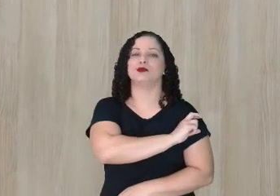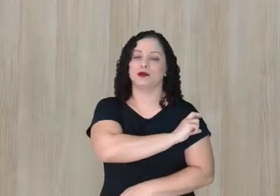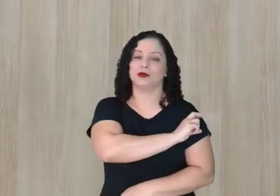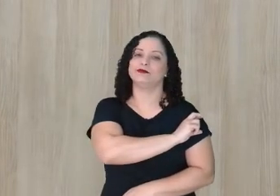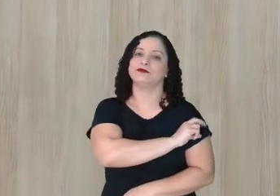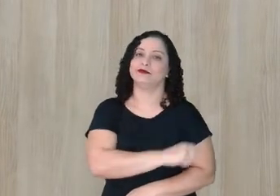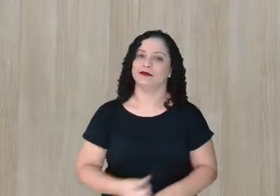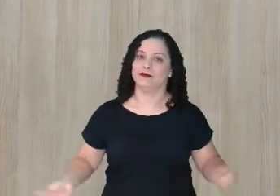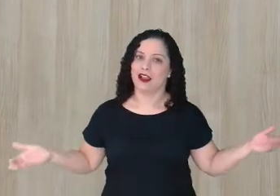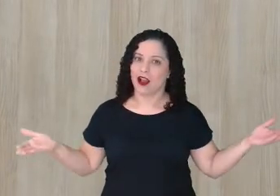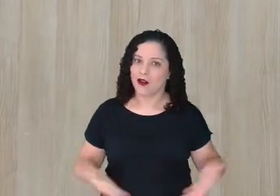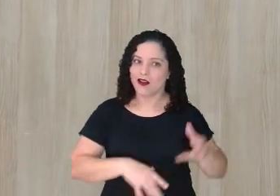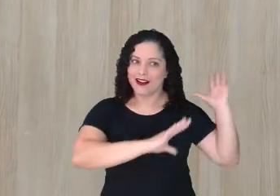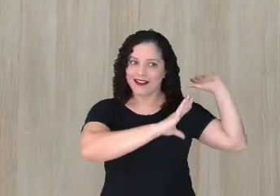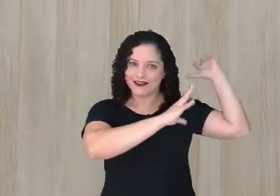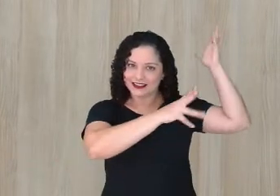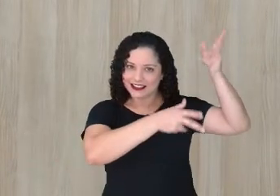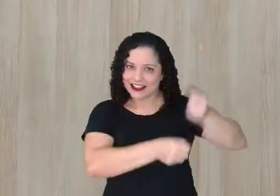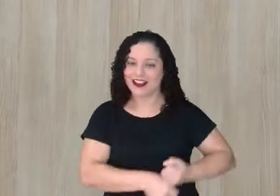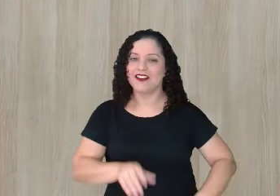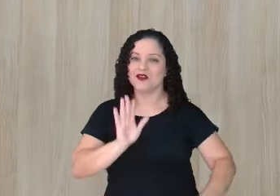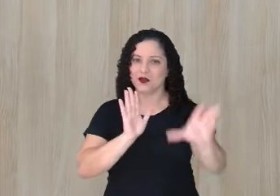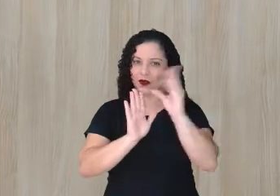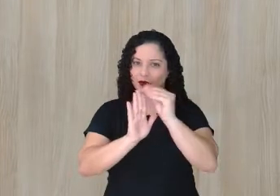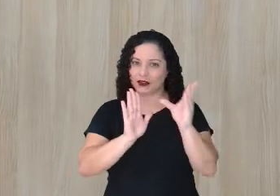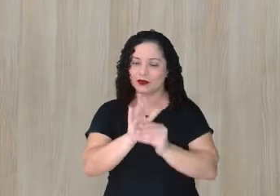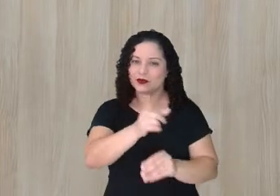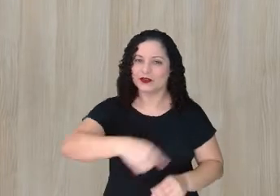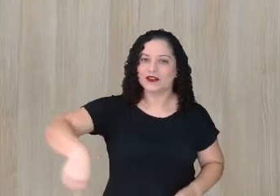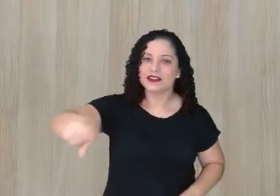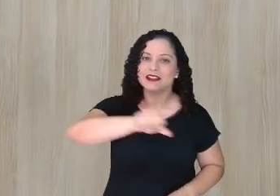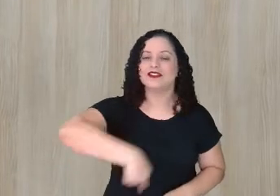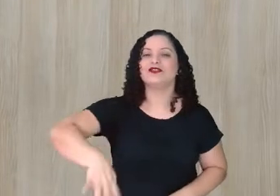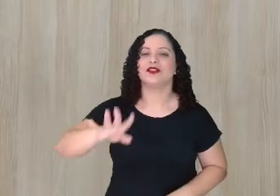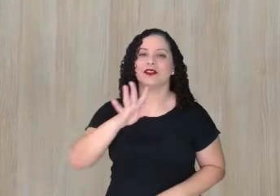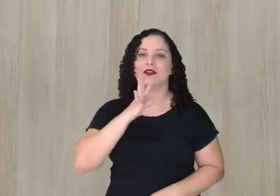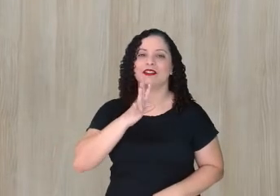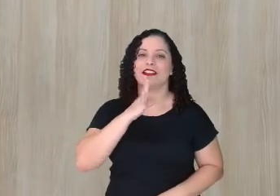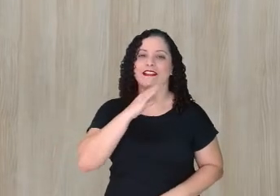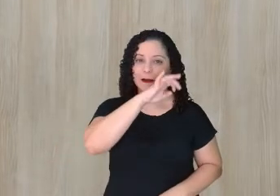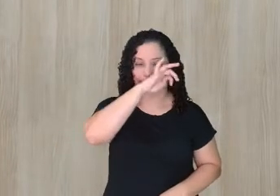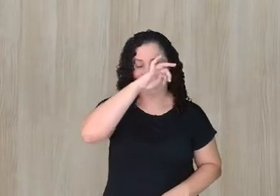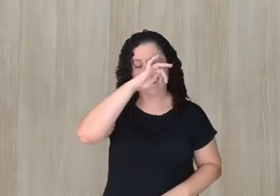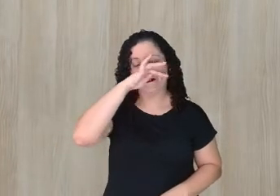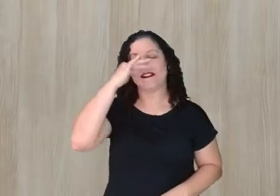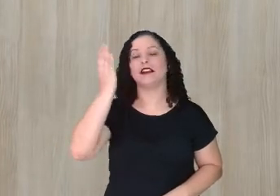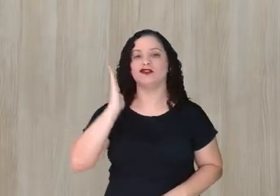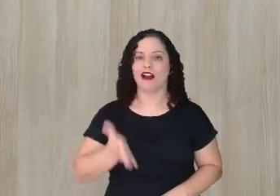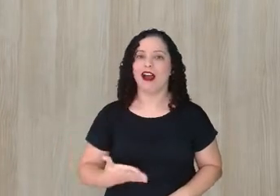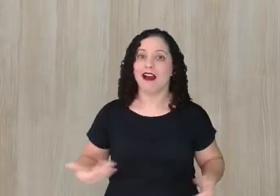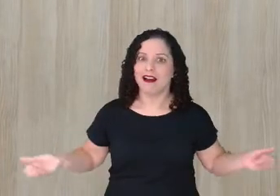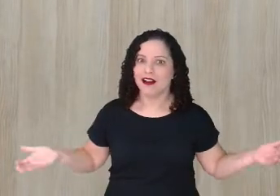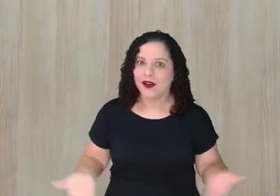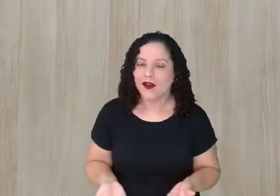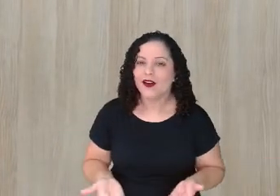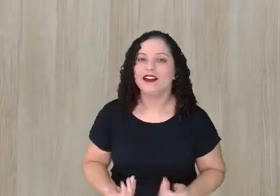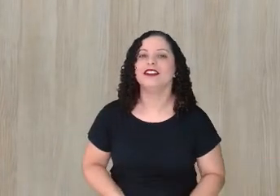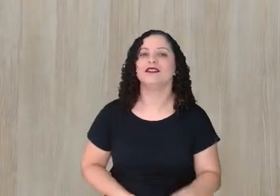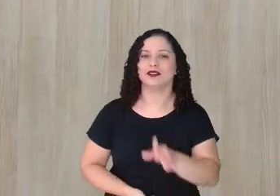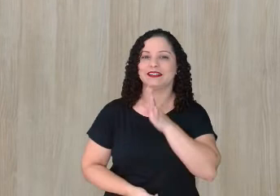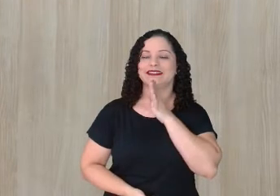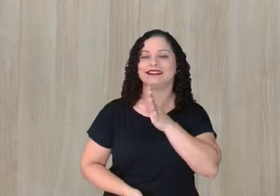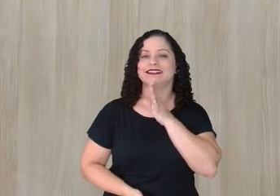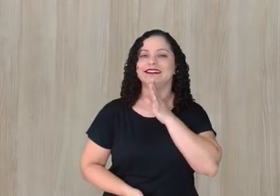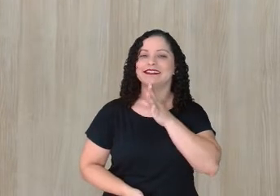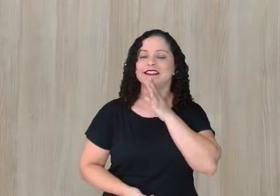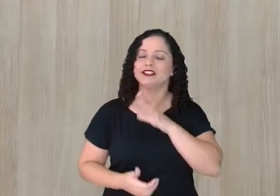e aí estamos revisando este conteúdo. Vocês já ouviram falar. Se não ouviram, vão ouvir falar hoje, não é?